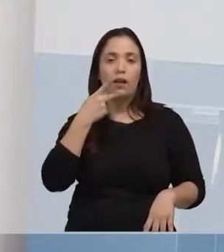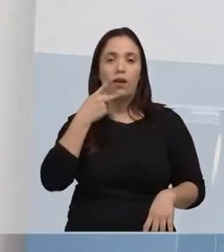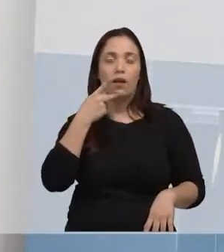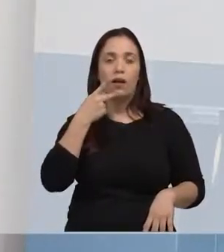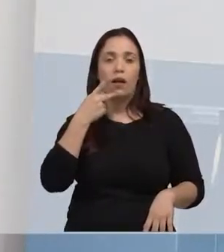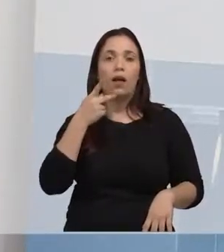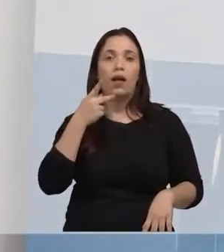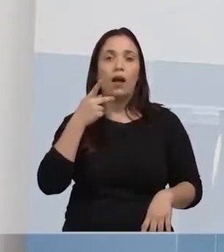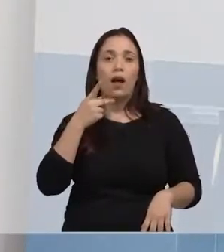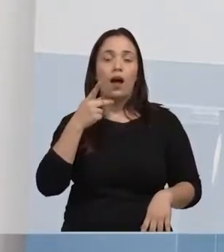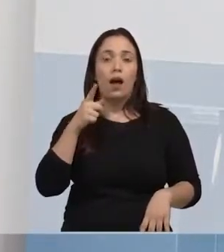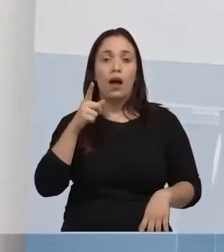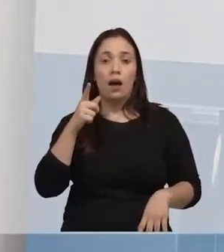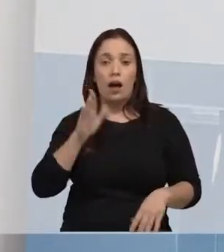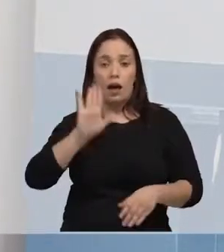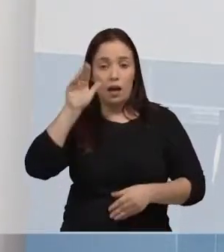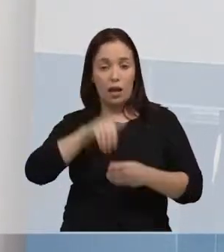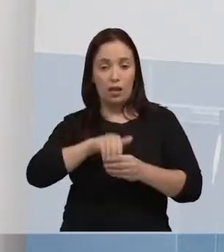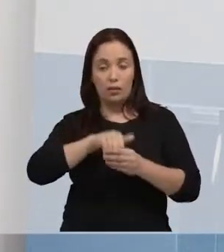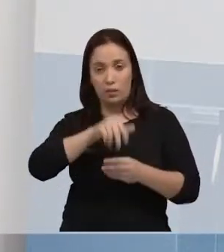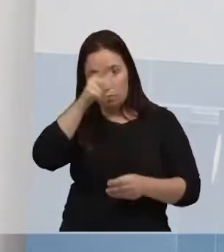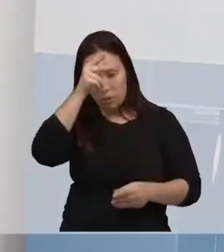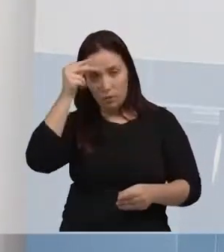os inimigos, são os amigos.